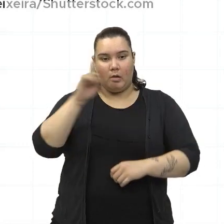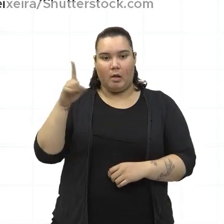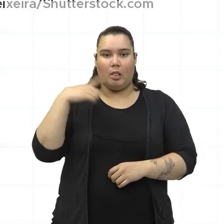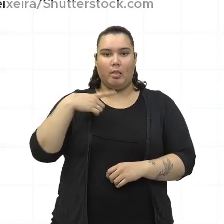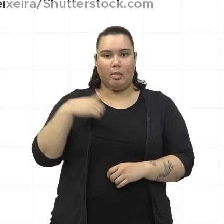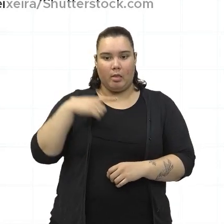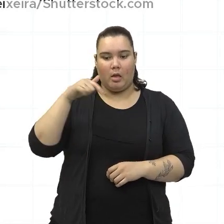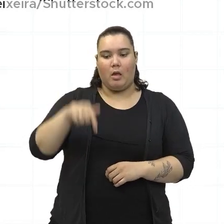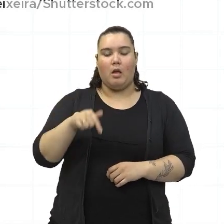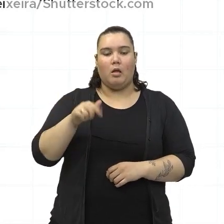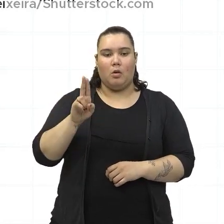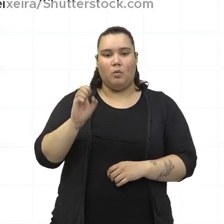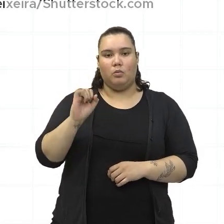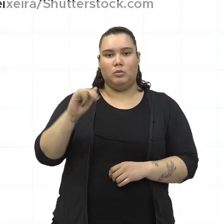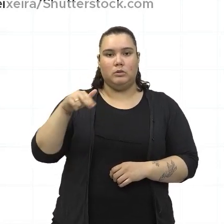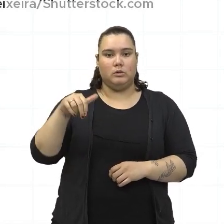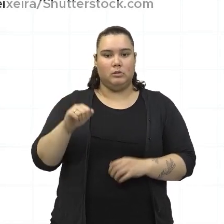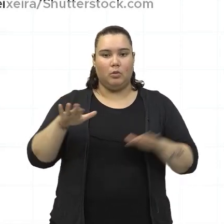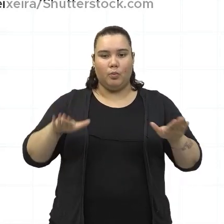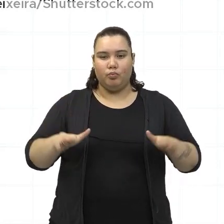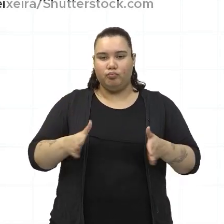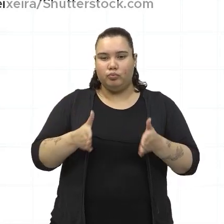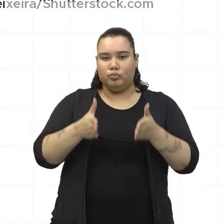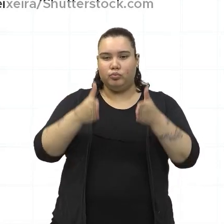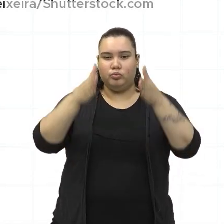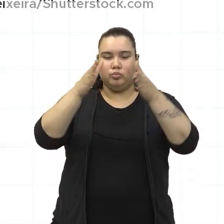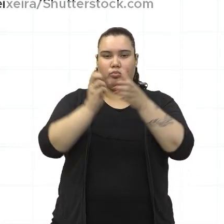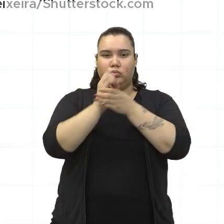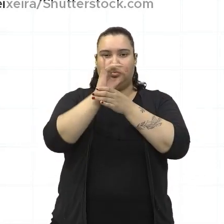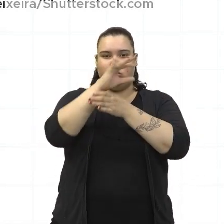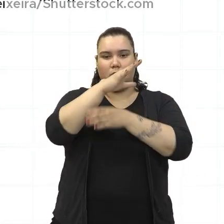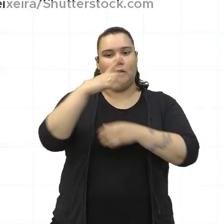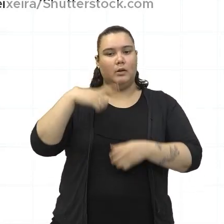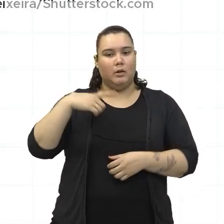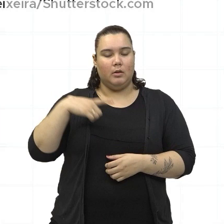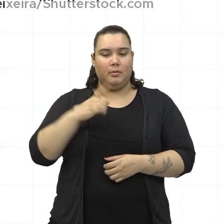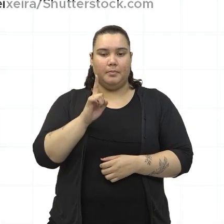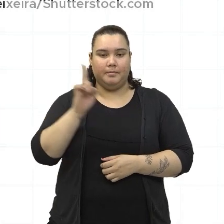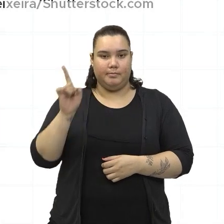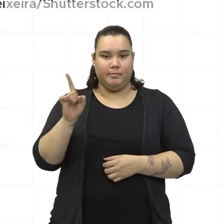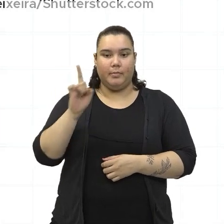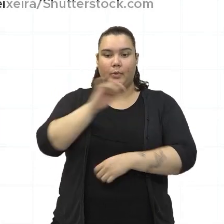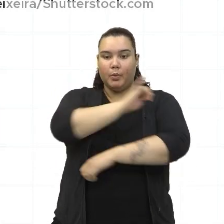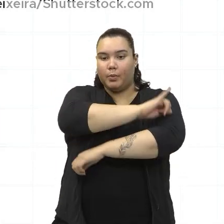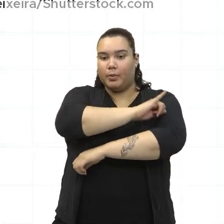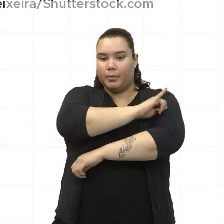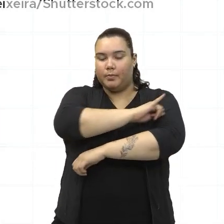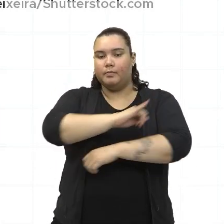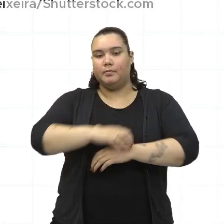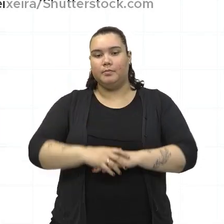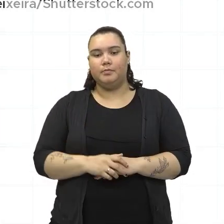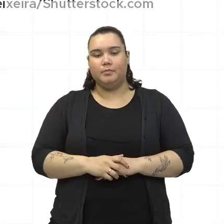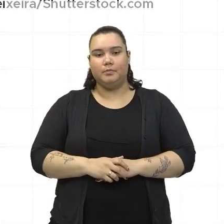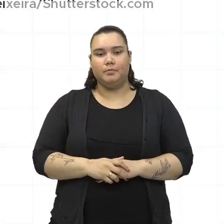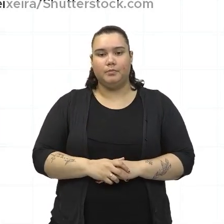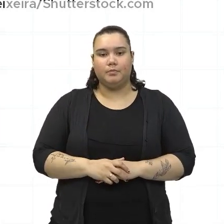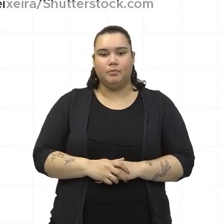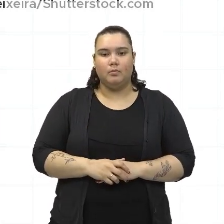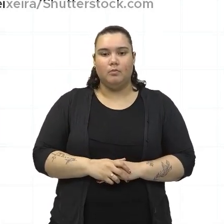Rio de Janeiro. Aí na imagem a gente pode observar e conhecer um pouco mais sobre a usina nuclear no